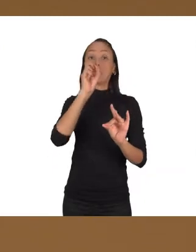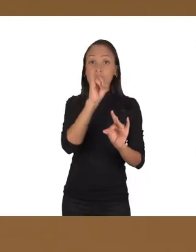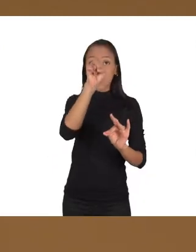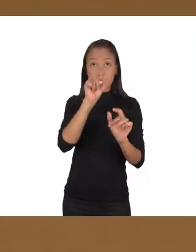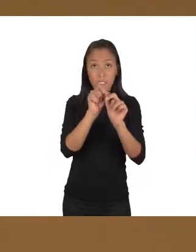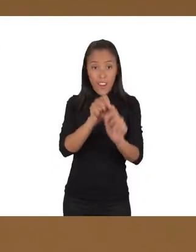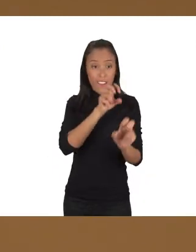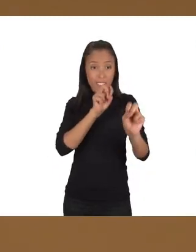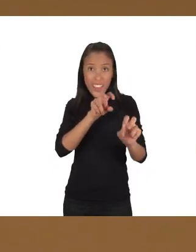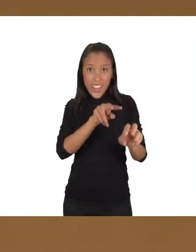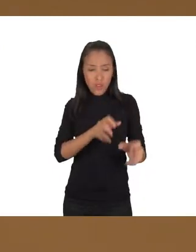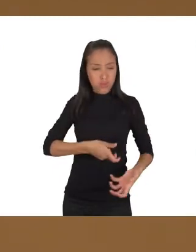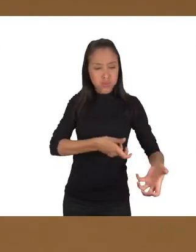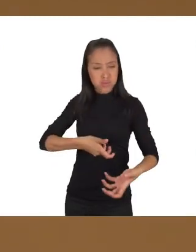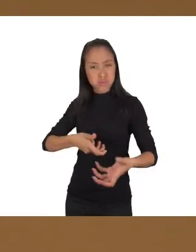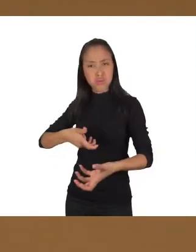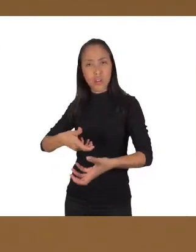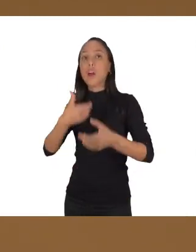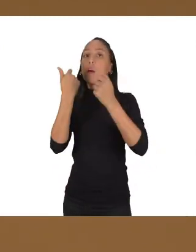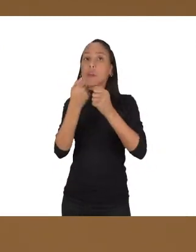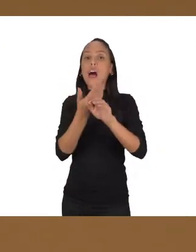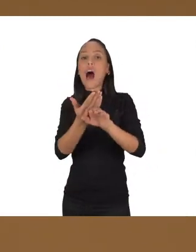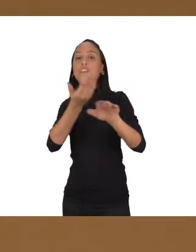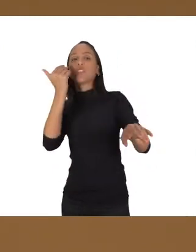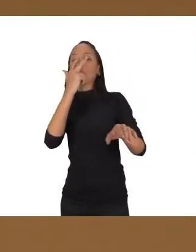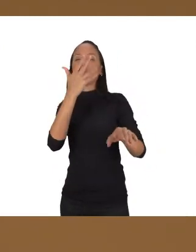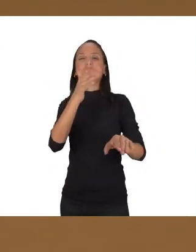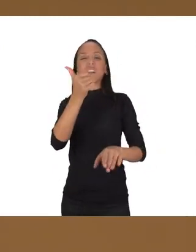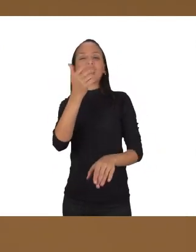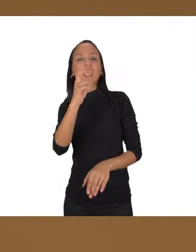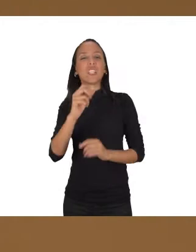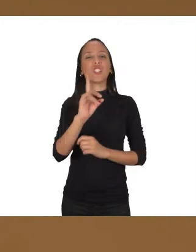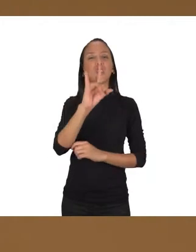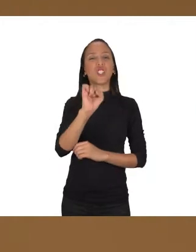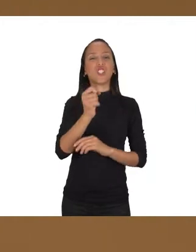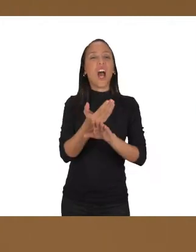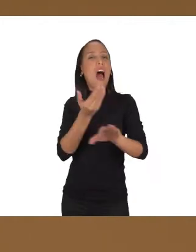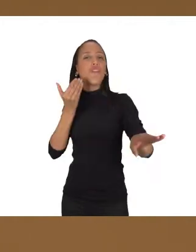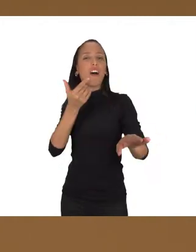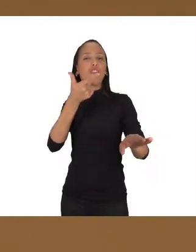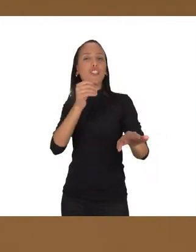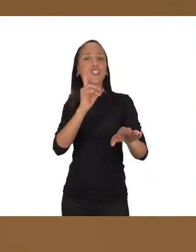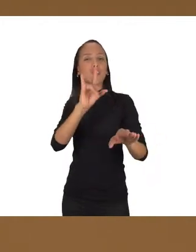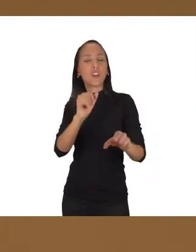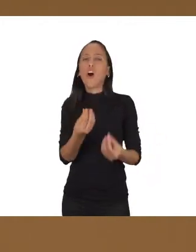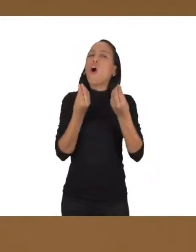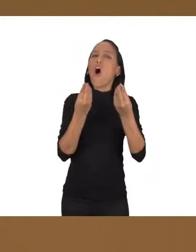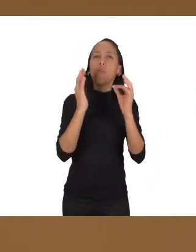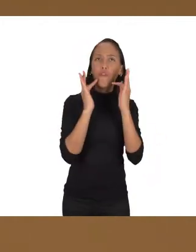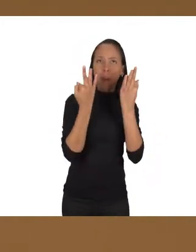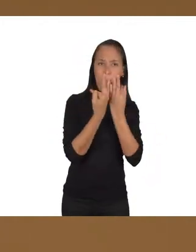que são algumas horas, tem uns que chegam a 7, 15 dias. E me diz como é que essas famílias vão sair das suas residências por esse